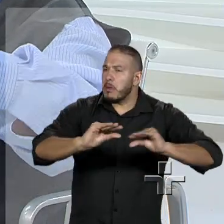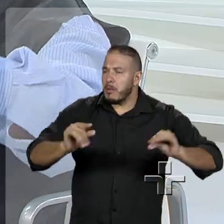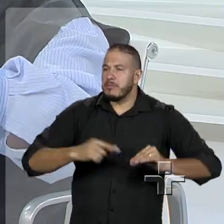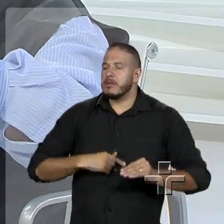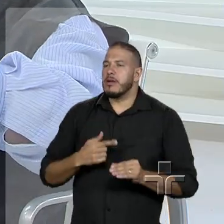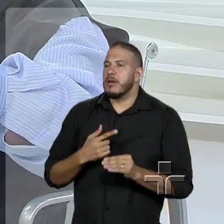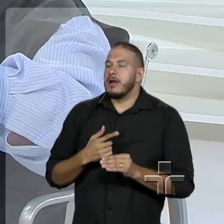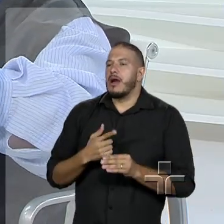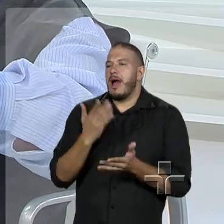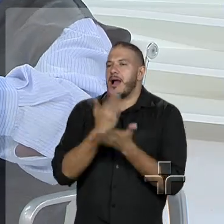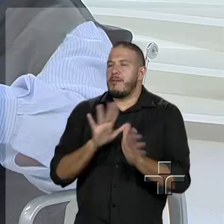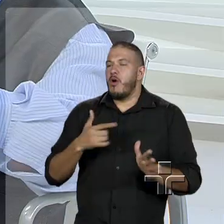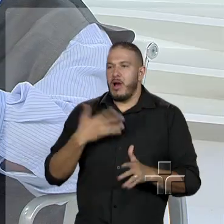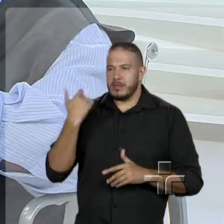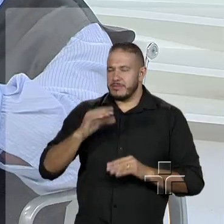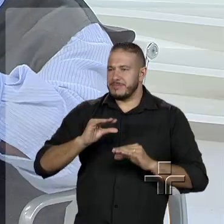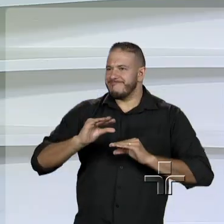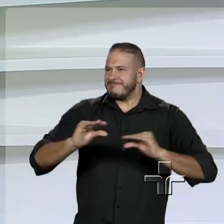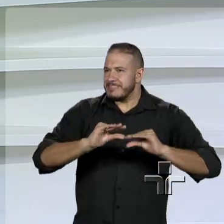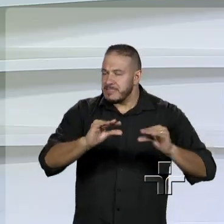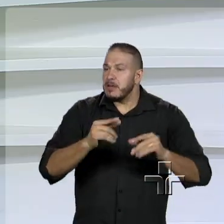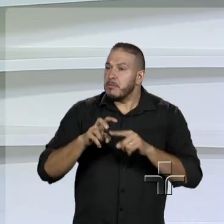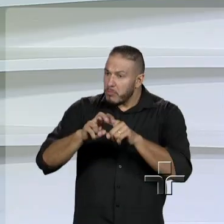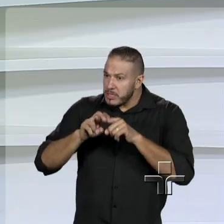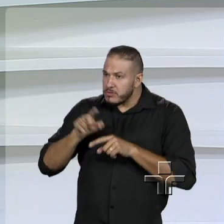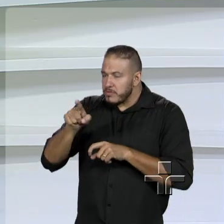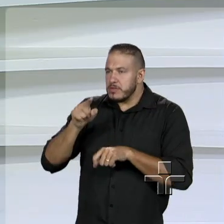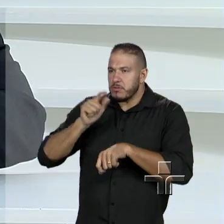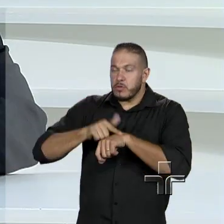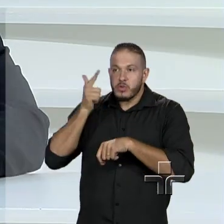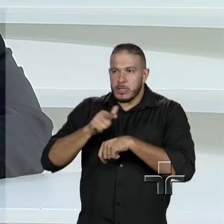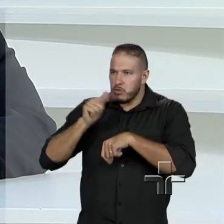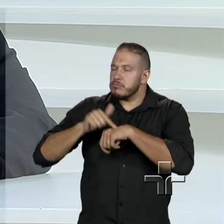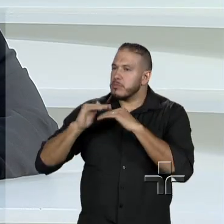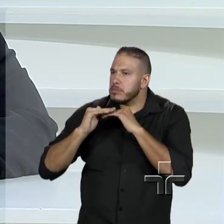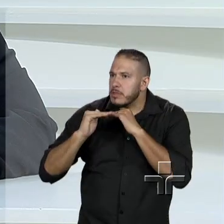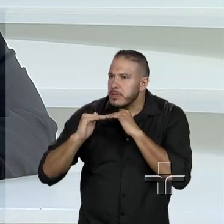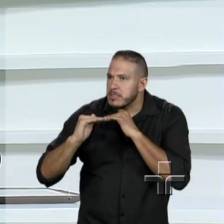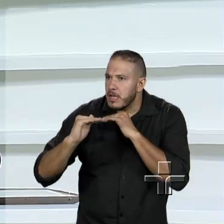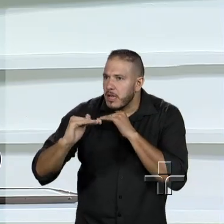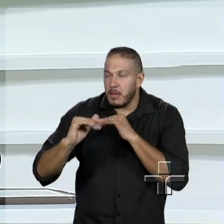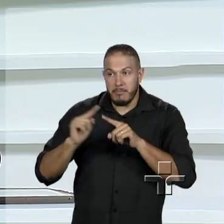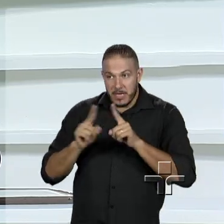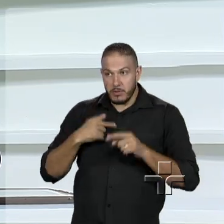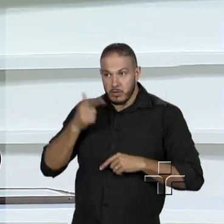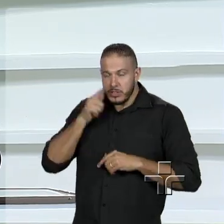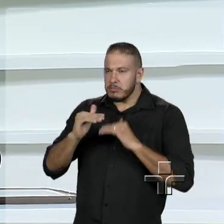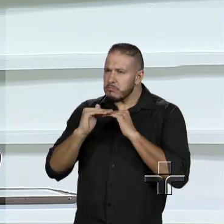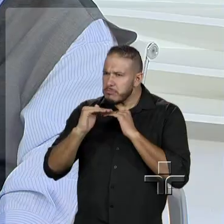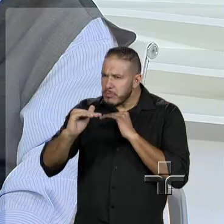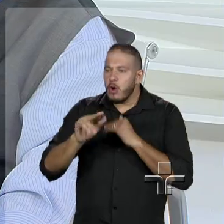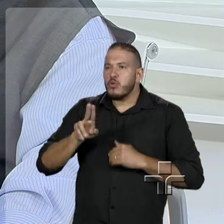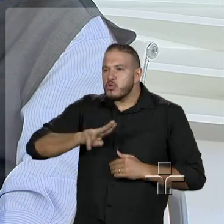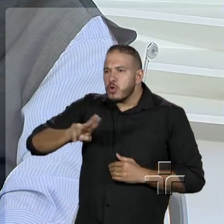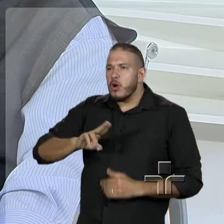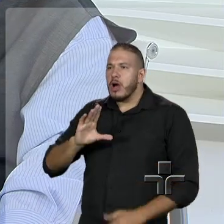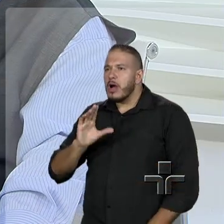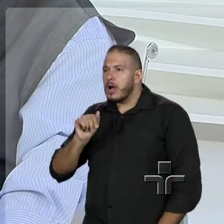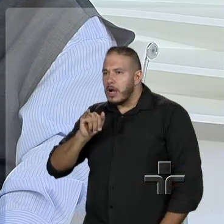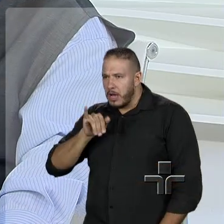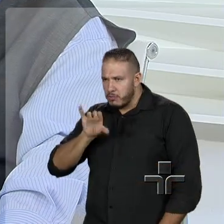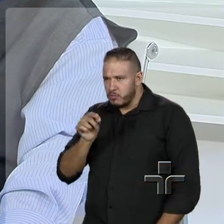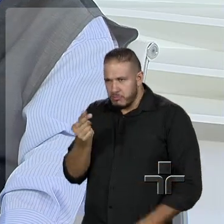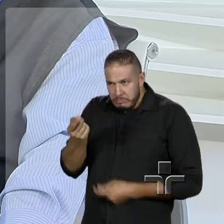as tensões na distribuição de renda. Foi por isso que quando você estabilizou... Mas para estabilizar, você usou o câmbio de uma